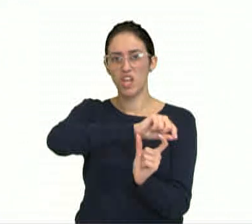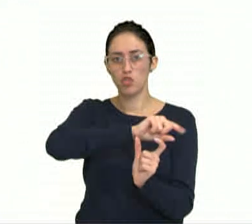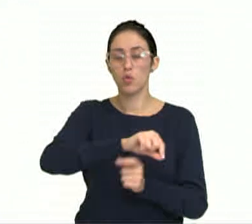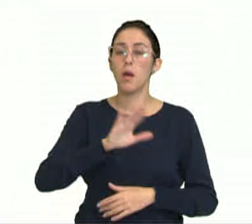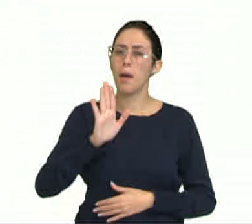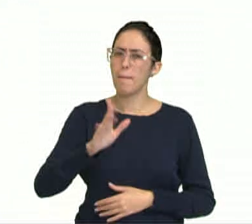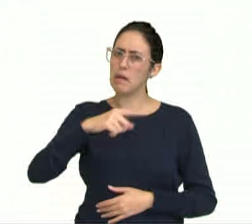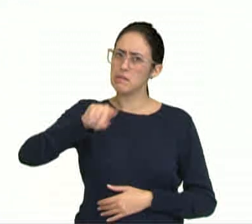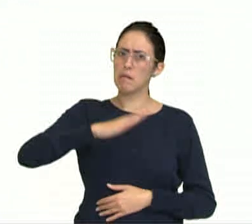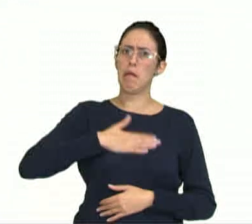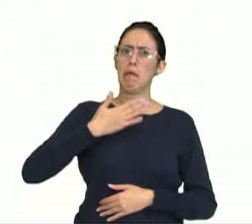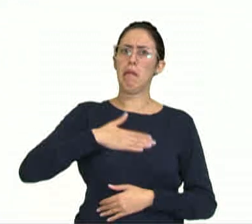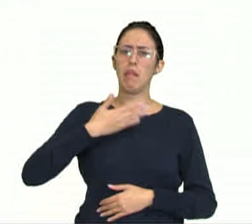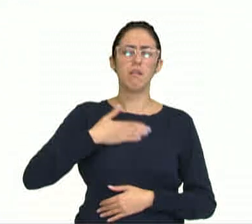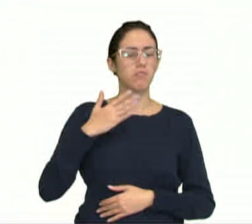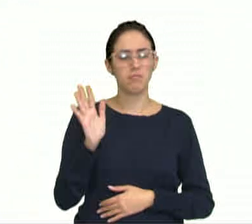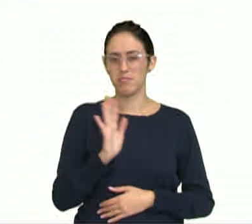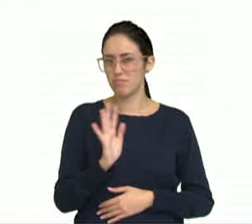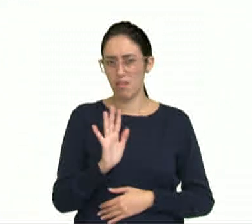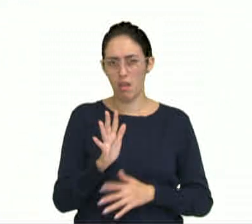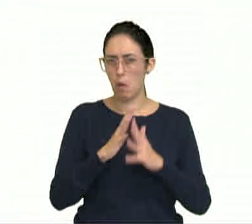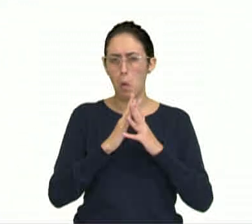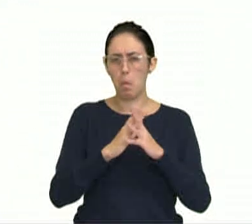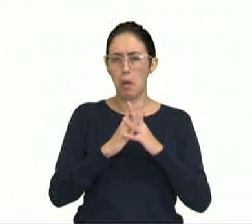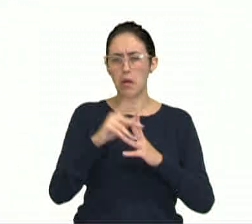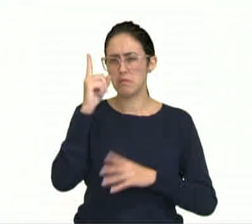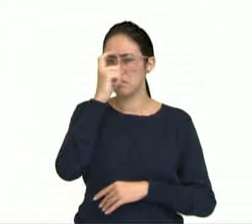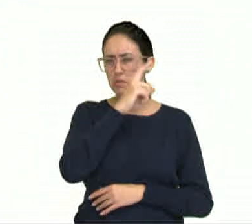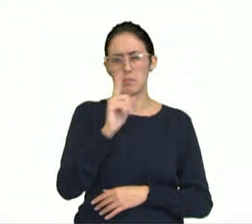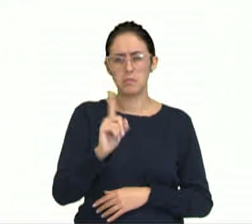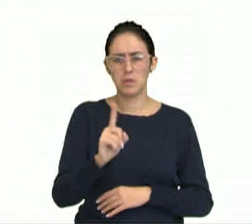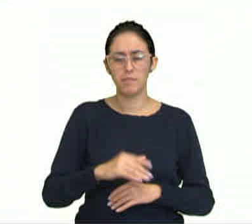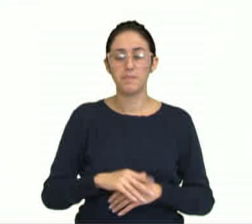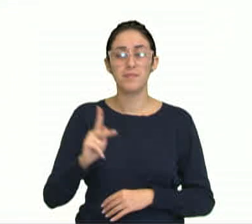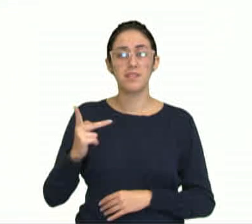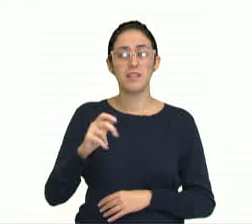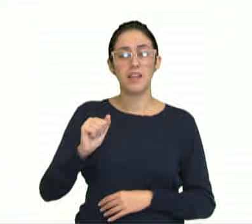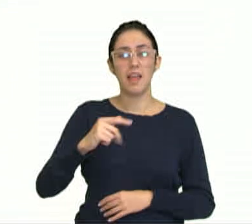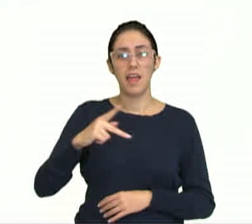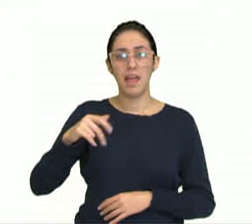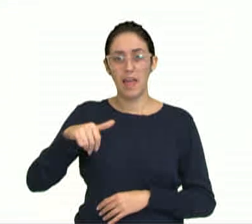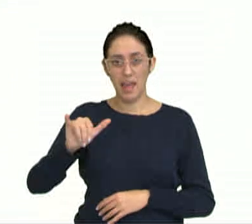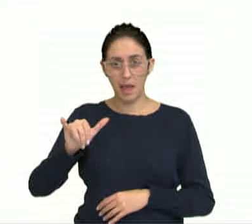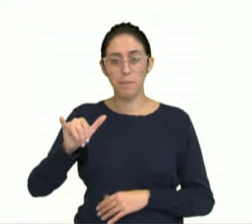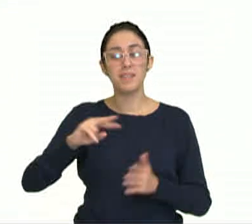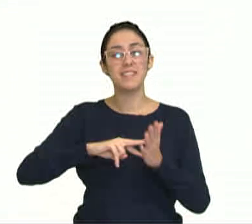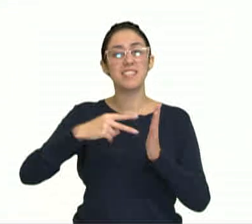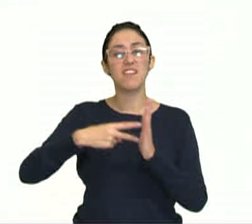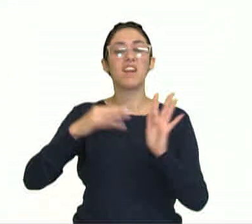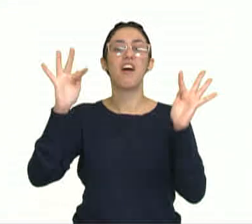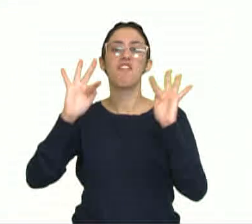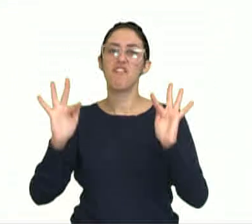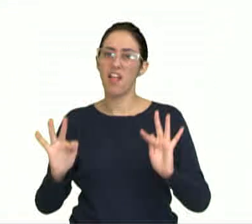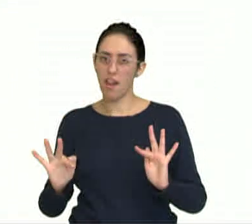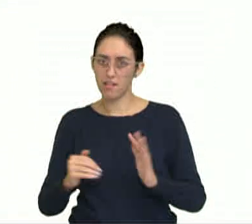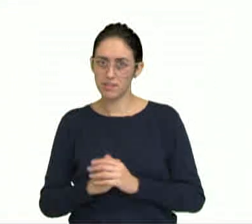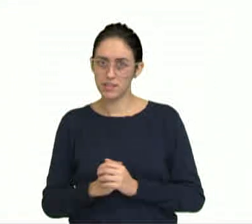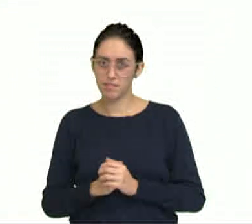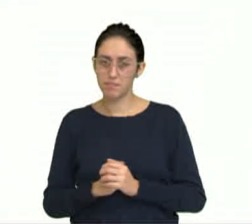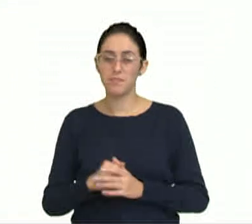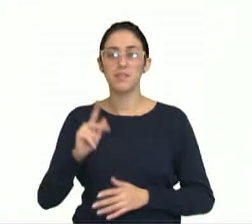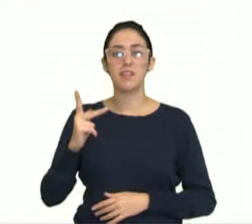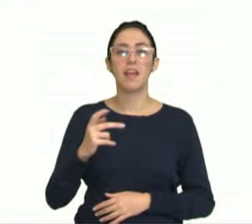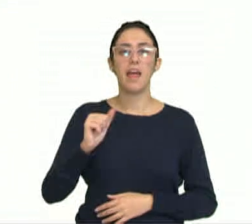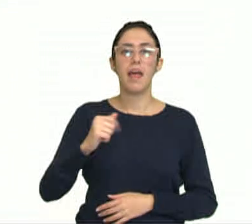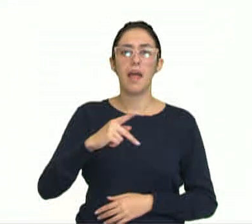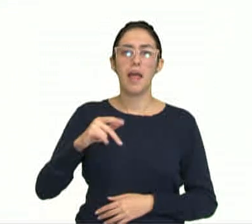não se assuste que não é complicado. A palavra happy, você já deve ter visto, significa feliz. E a outra,